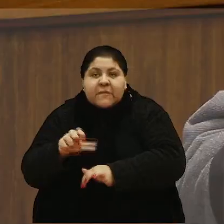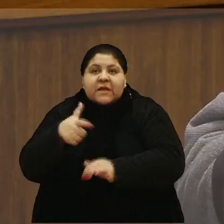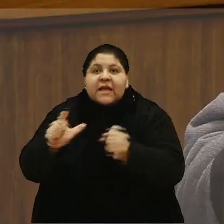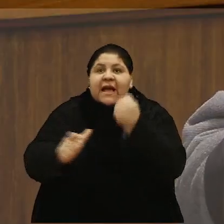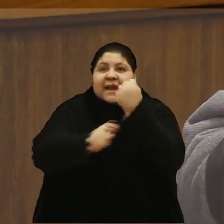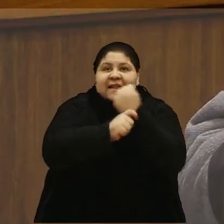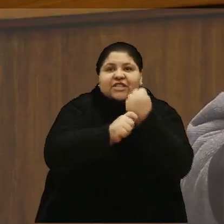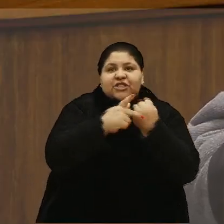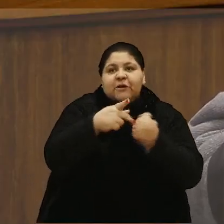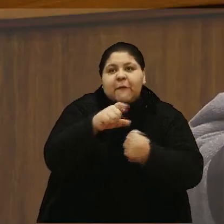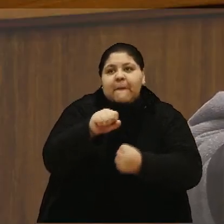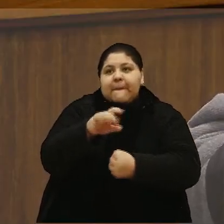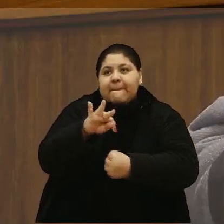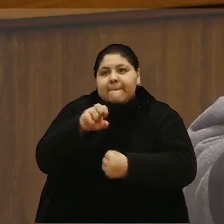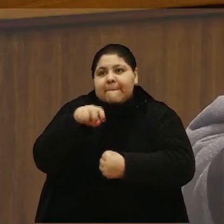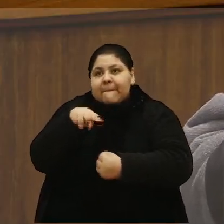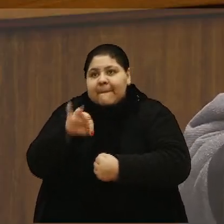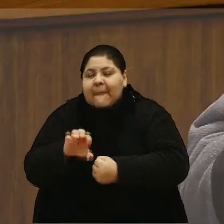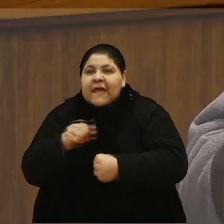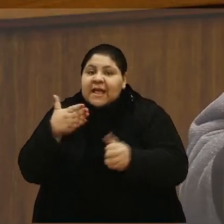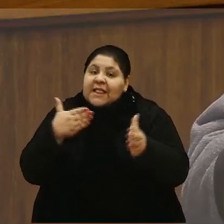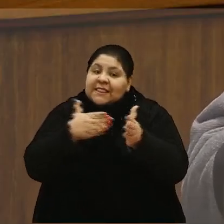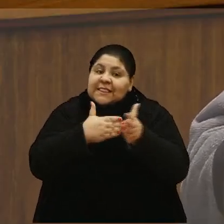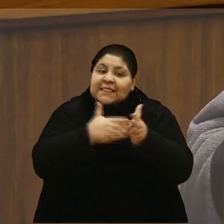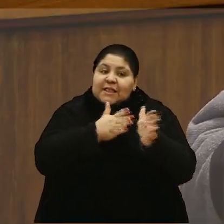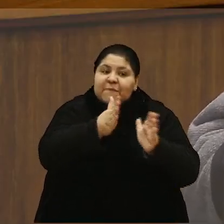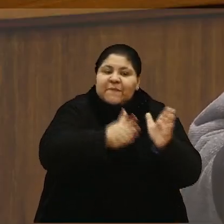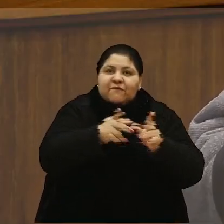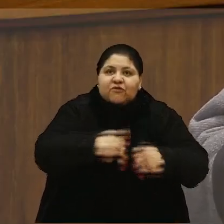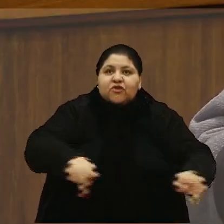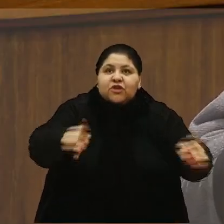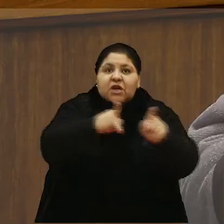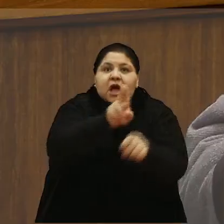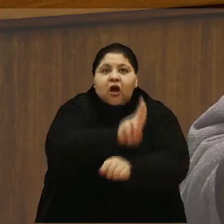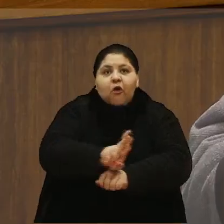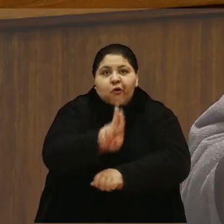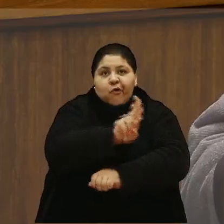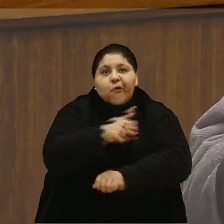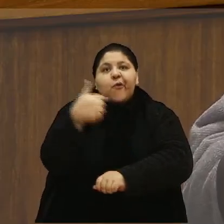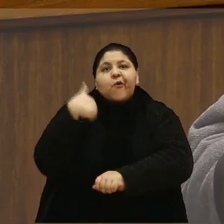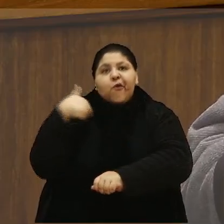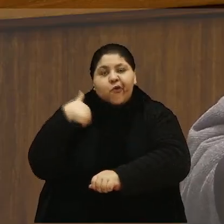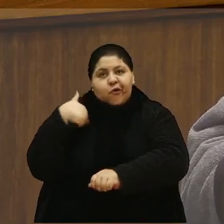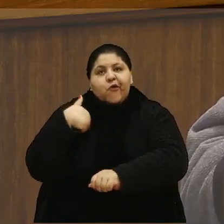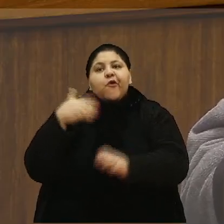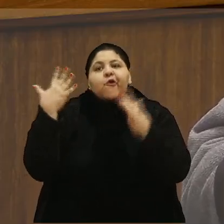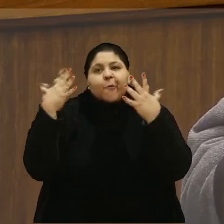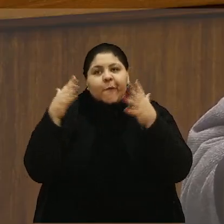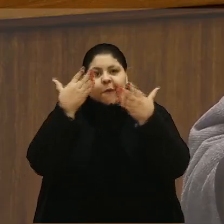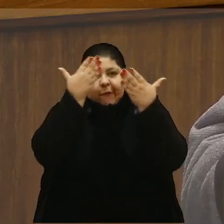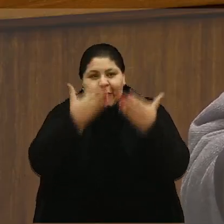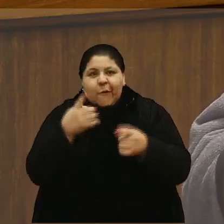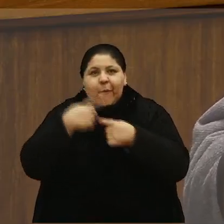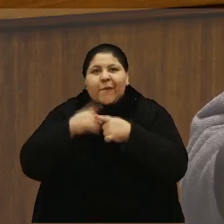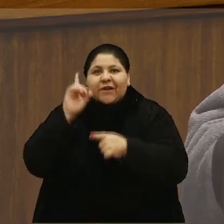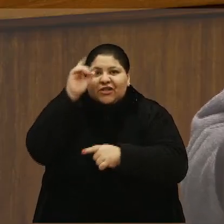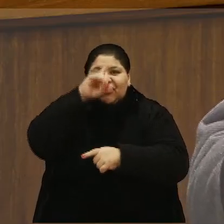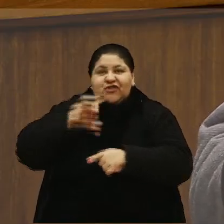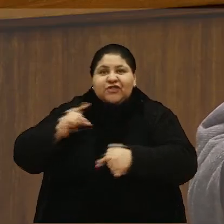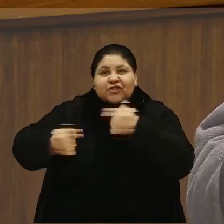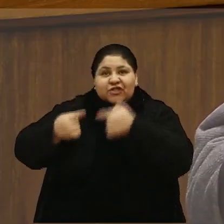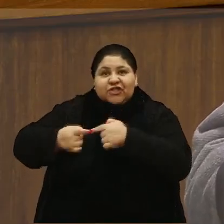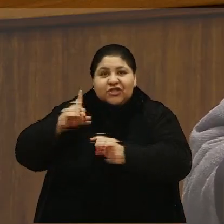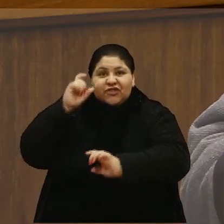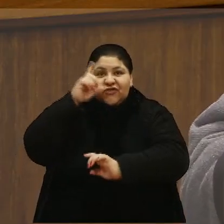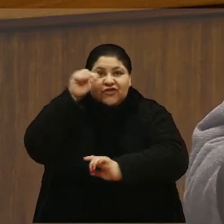tecnologia exclusivamente limita o acesso da população ao consumo. E eu vou nessa linha e parabenizar o senhor, porque é difícil a gente ter um debate tão